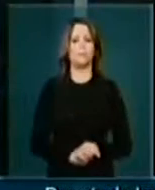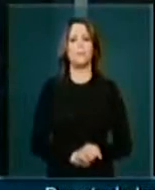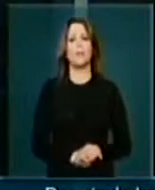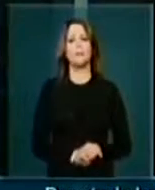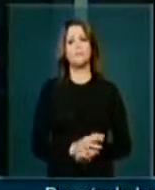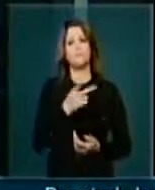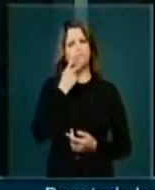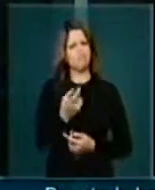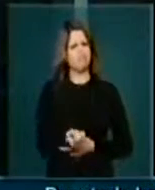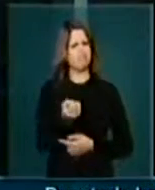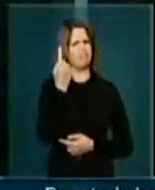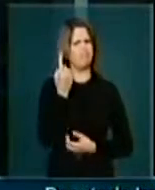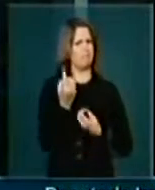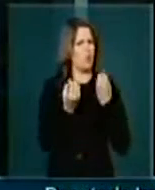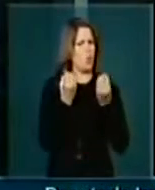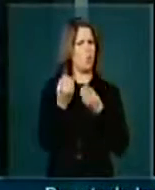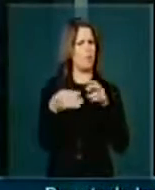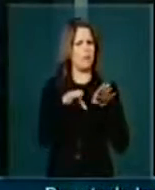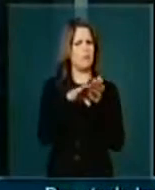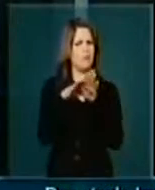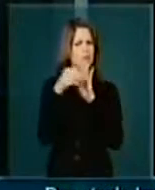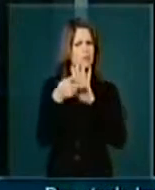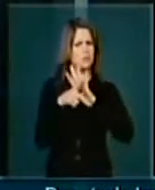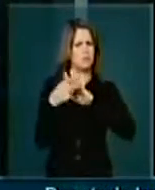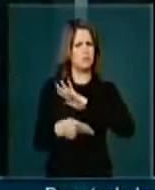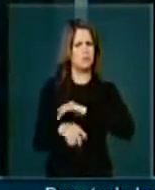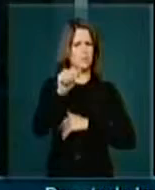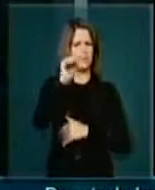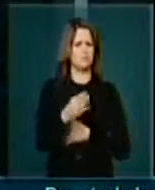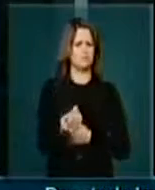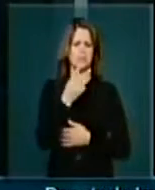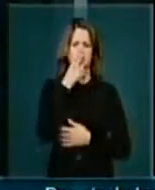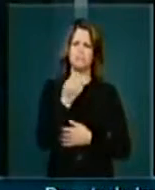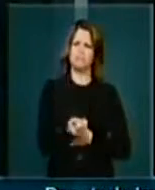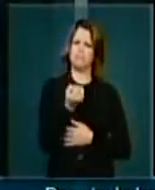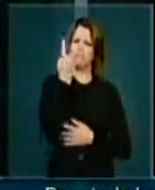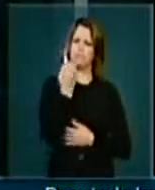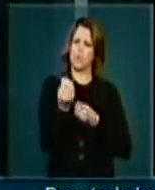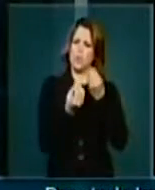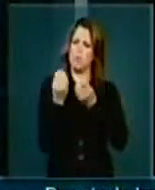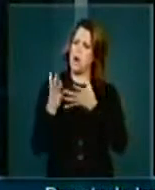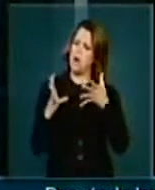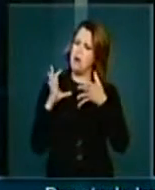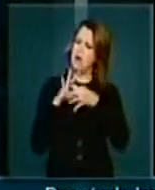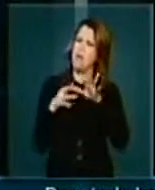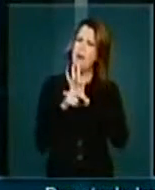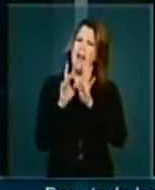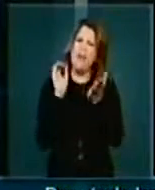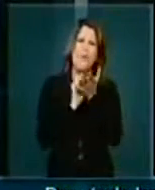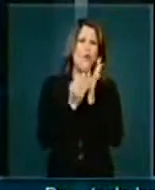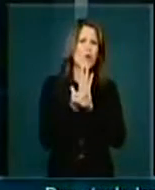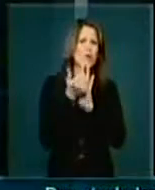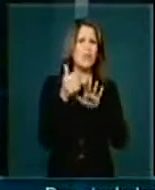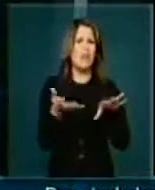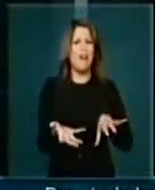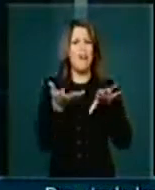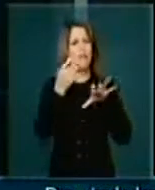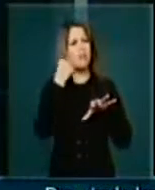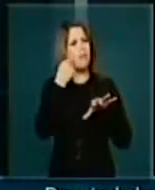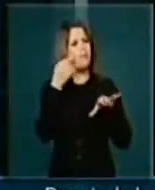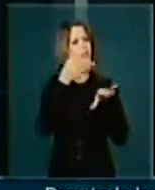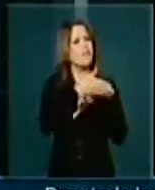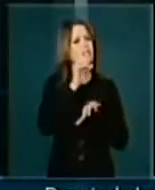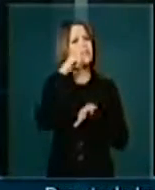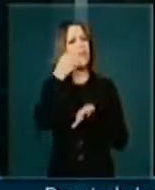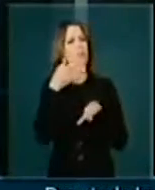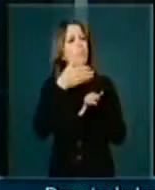de muito estranho com a democracia brasileira. Junte-se esta quase completa ausência de parlamentares na